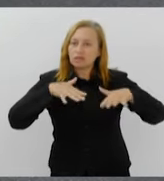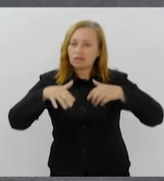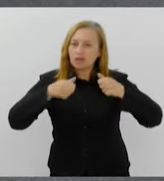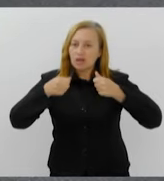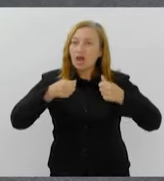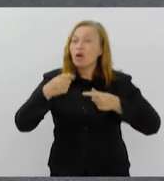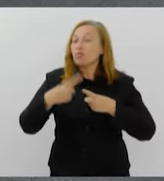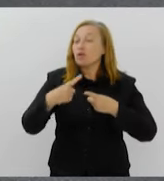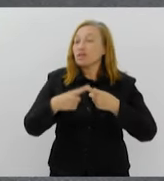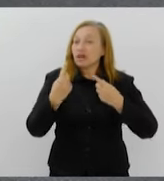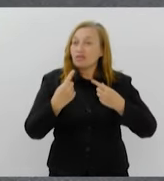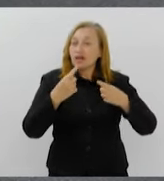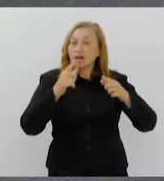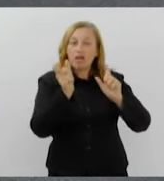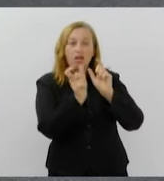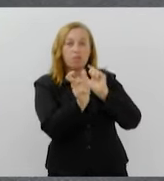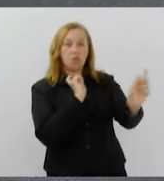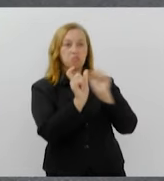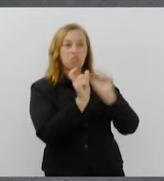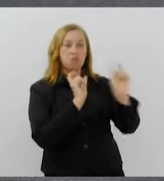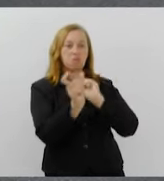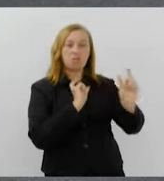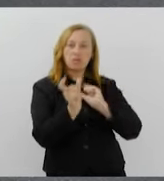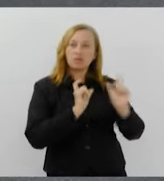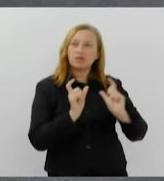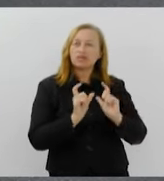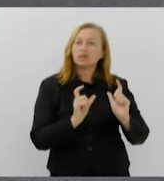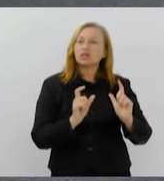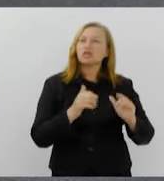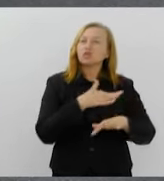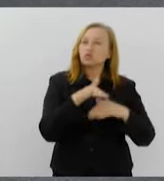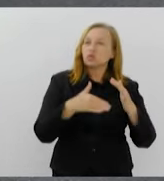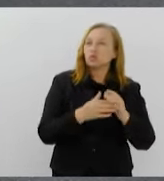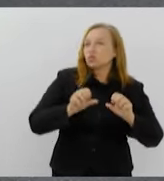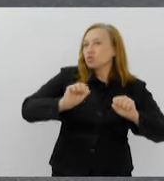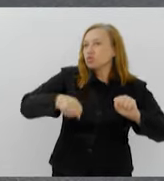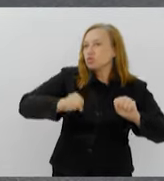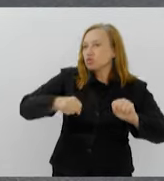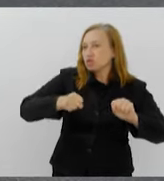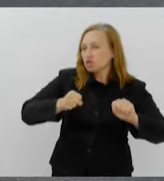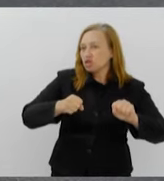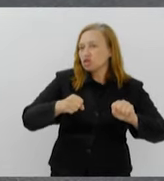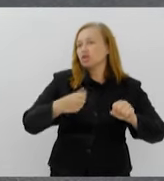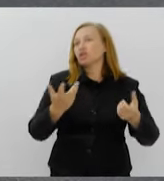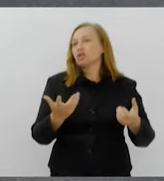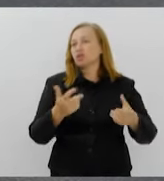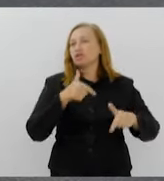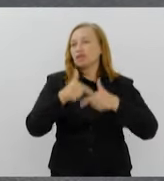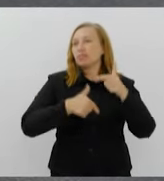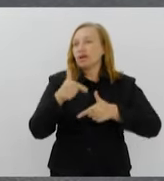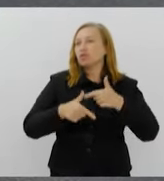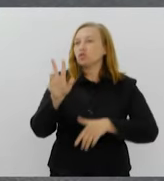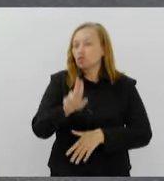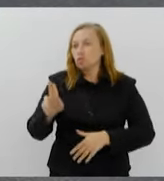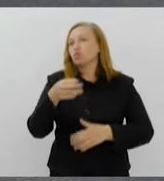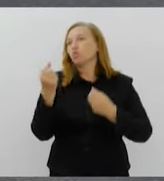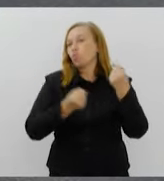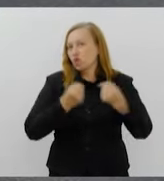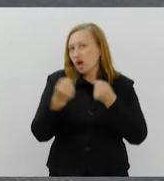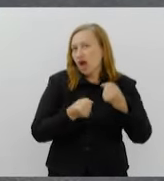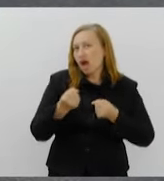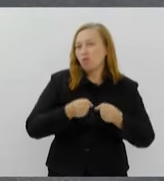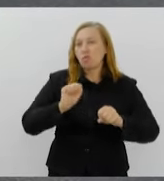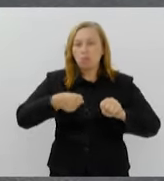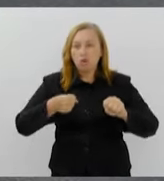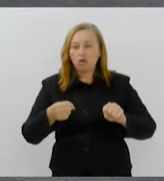insultar né onde os motot táxis motoboys todos os motoristas e trabalhadores que usam o seu carro o seu veículo